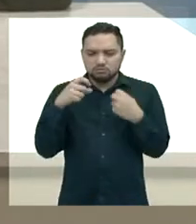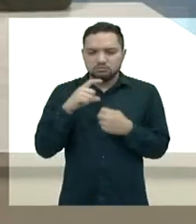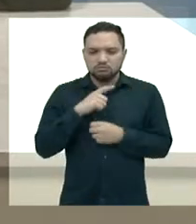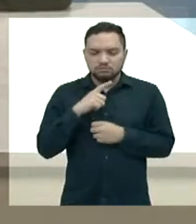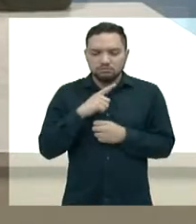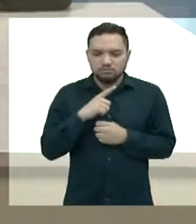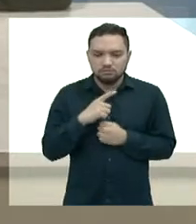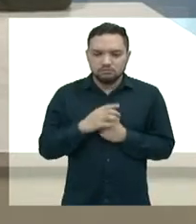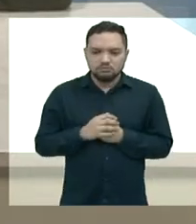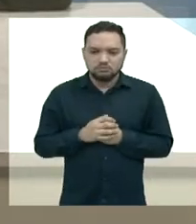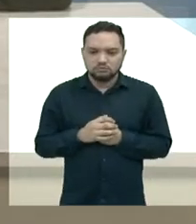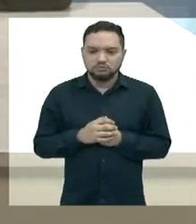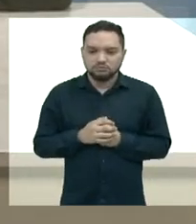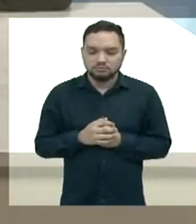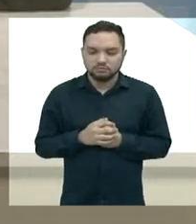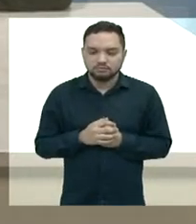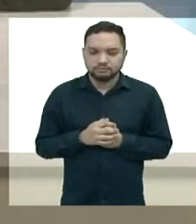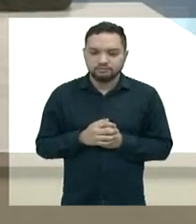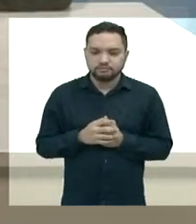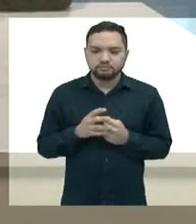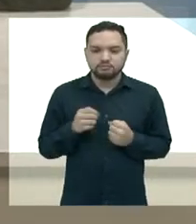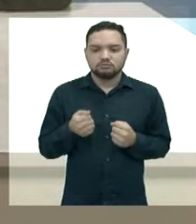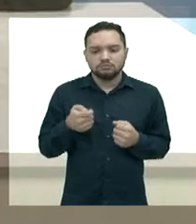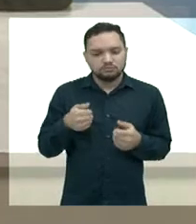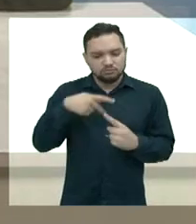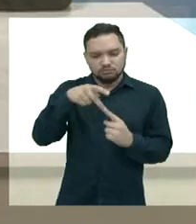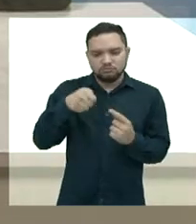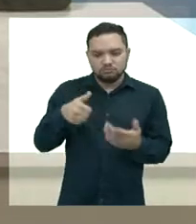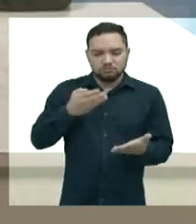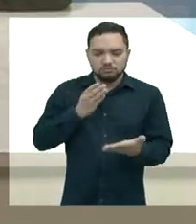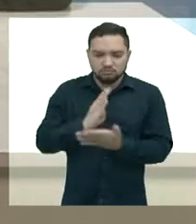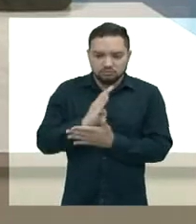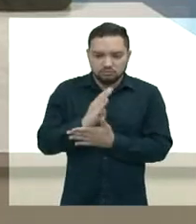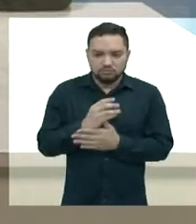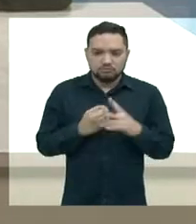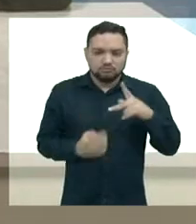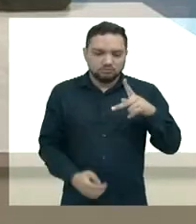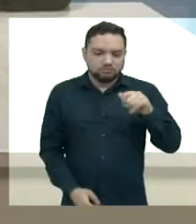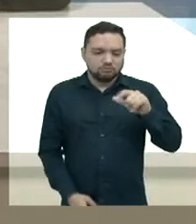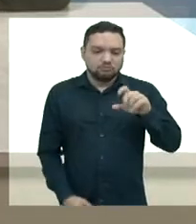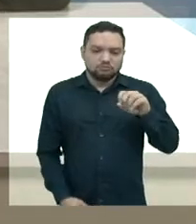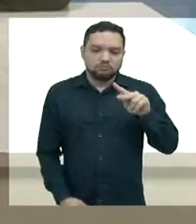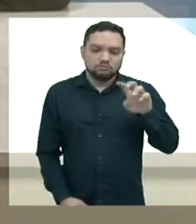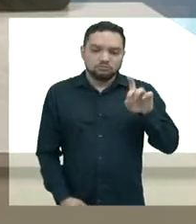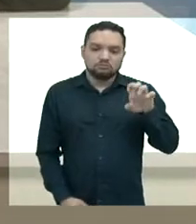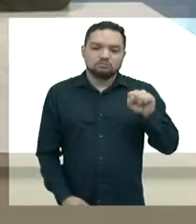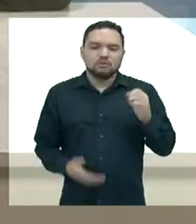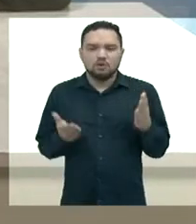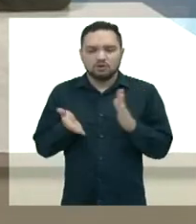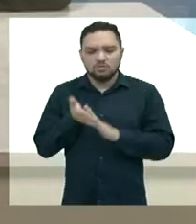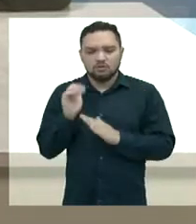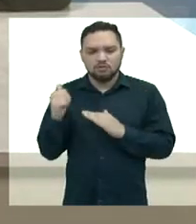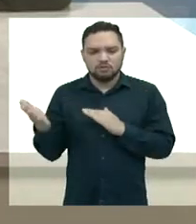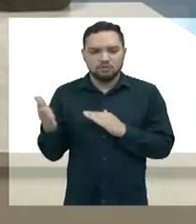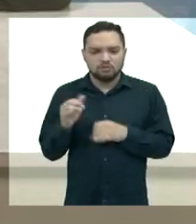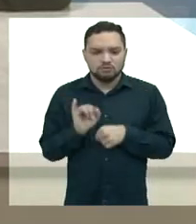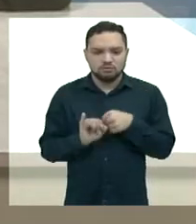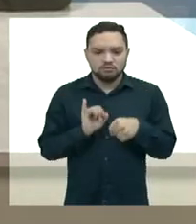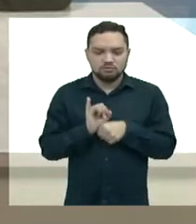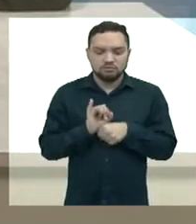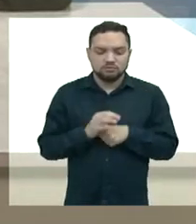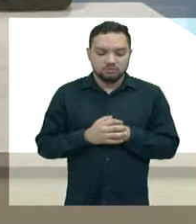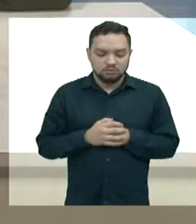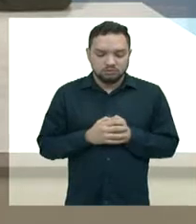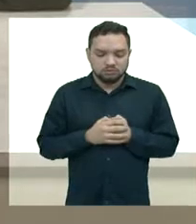já houve praticamente a aprovação da reforma da Previdência. O próprio Paulo Guedes, que em viagem internacional, né? Secretário Macedo Almeida,